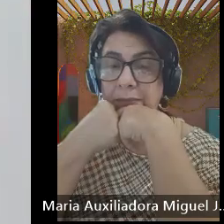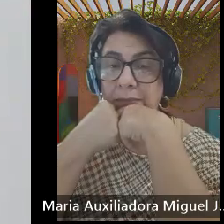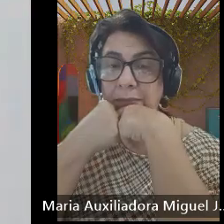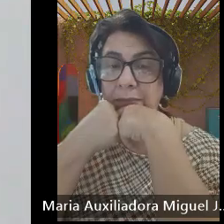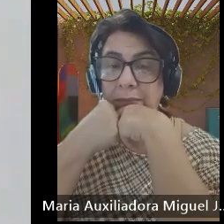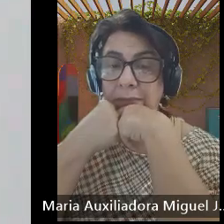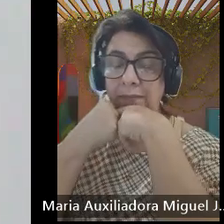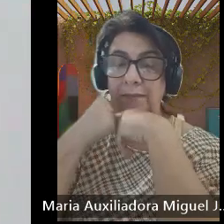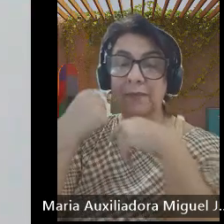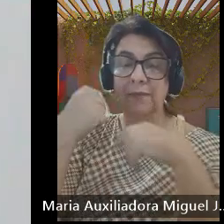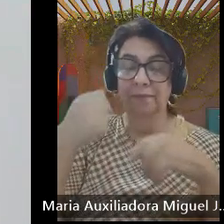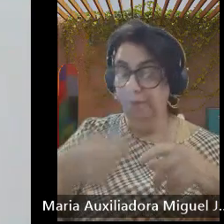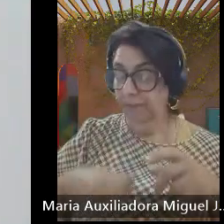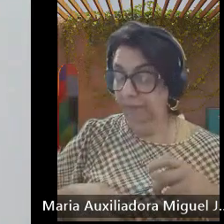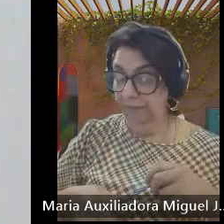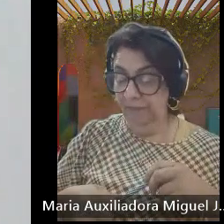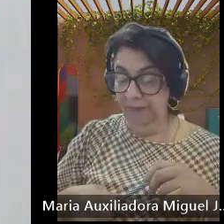Ok,